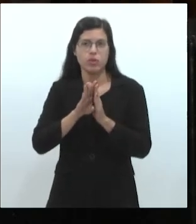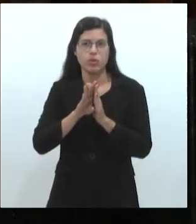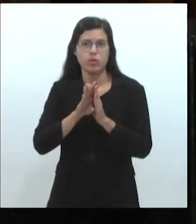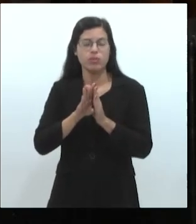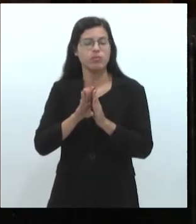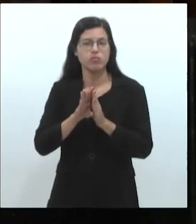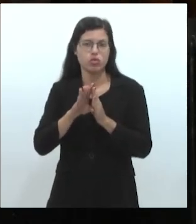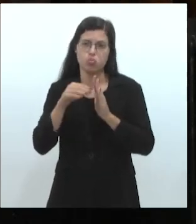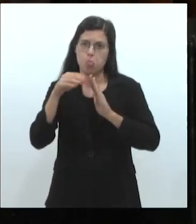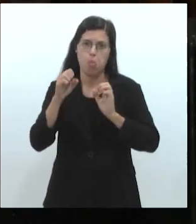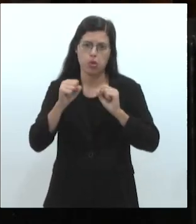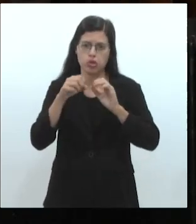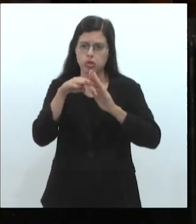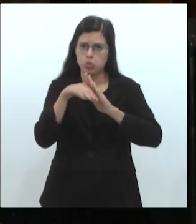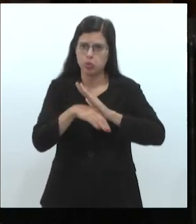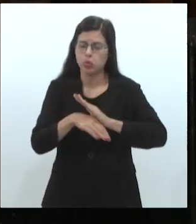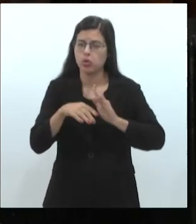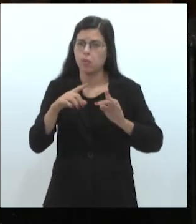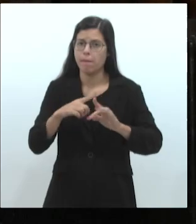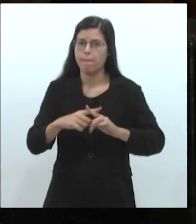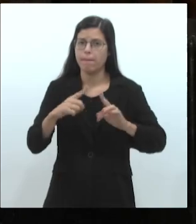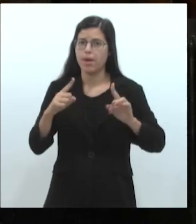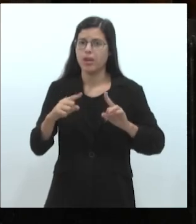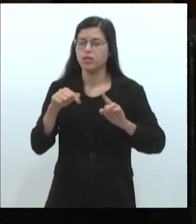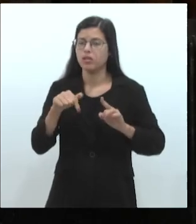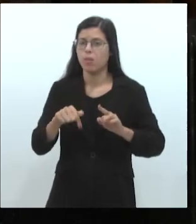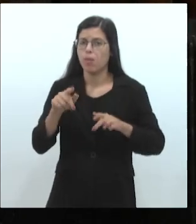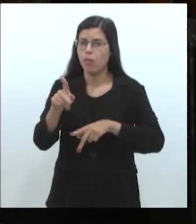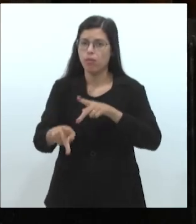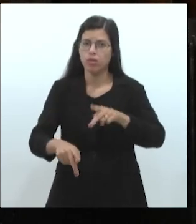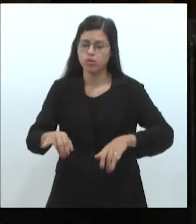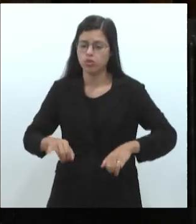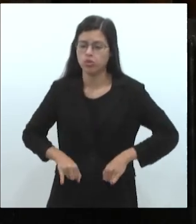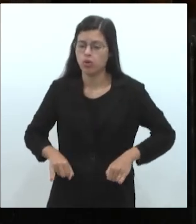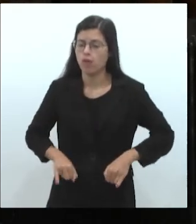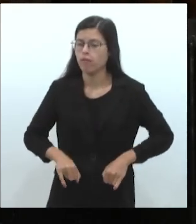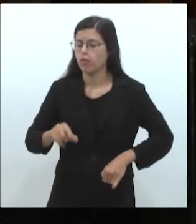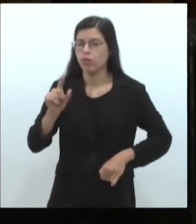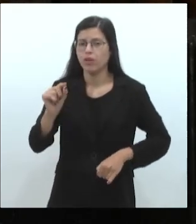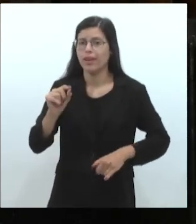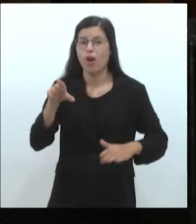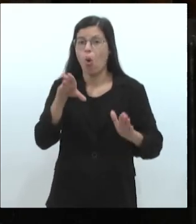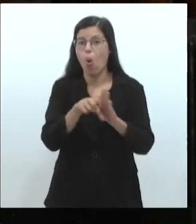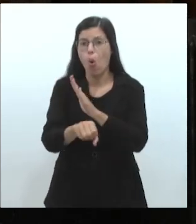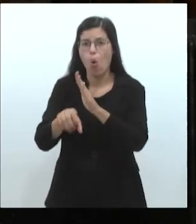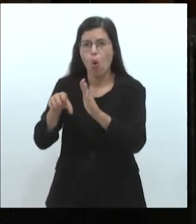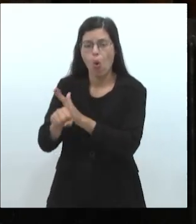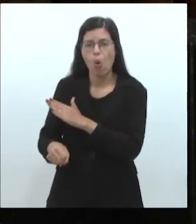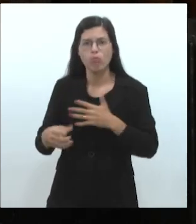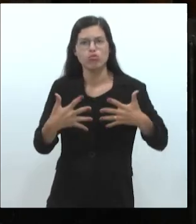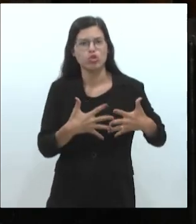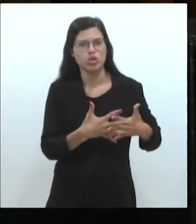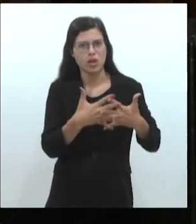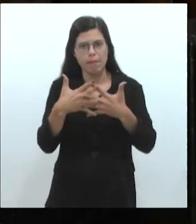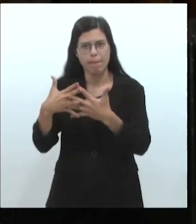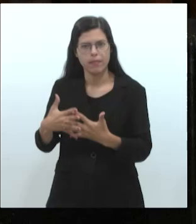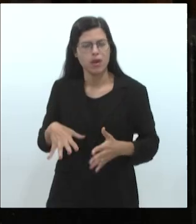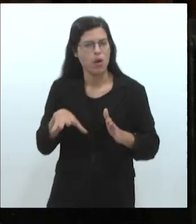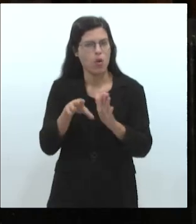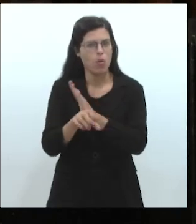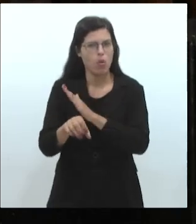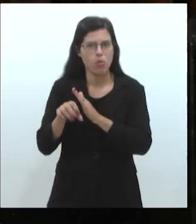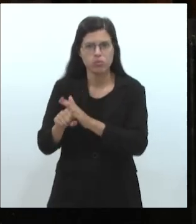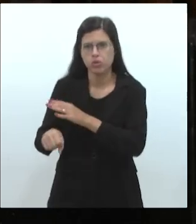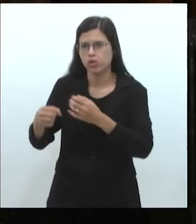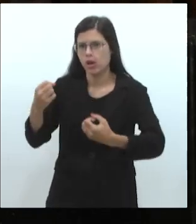diuturnamente, deputado Dionísio, é a quantidade de roubo de carga, roubo de carro, é não poder andar